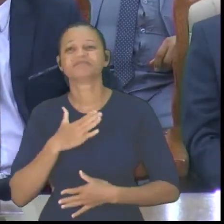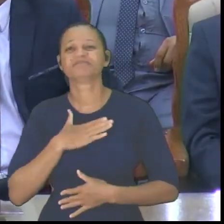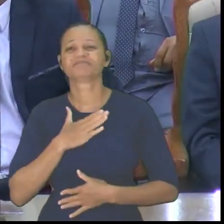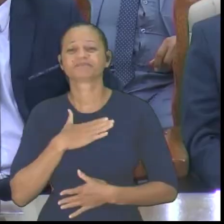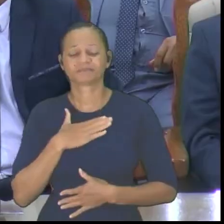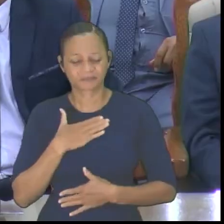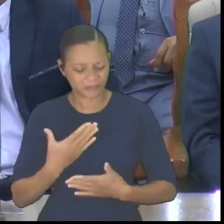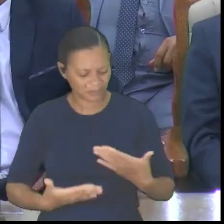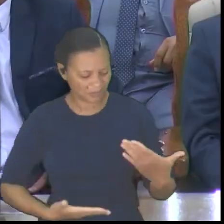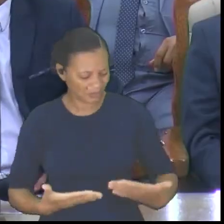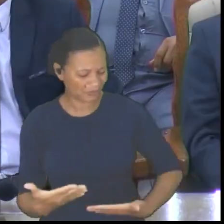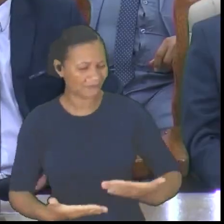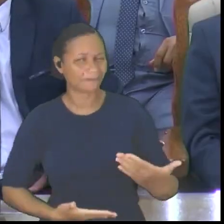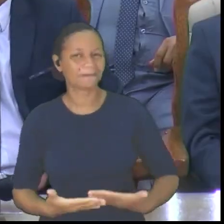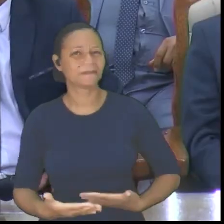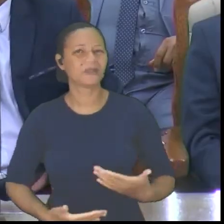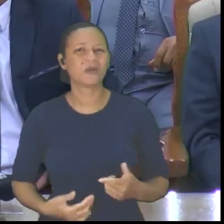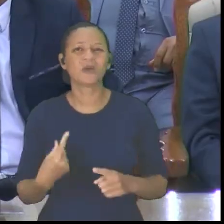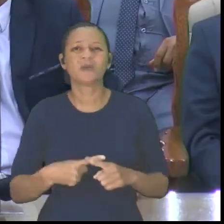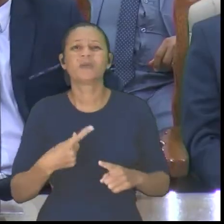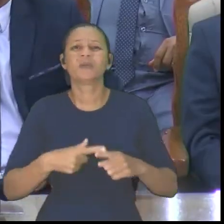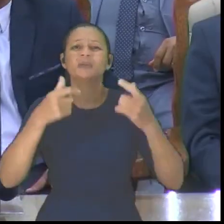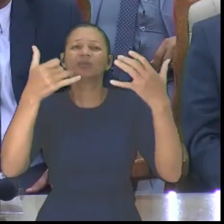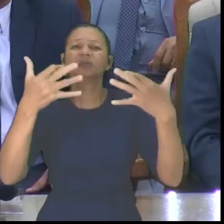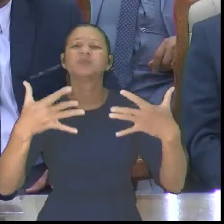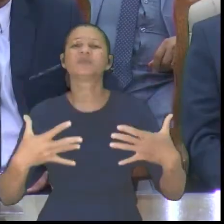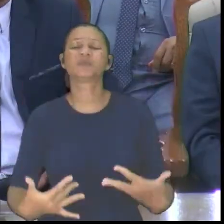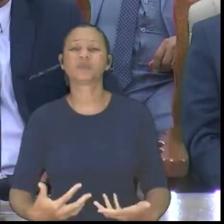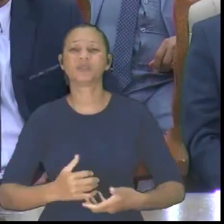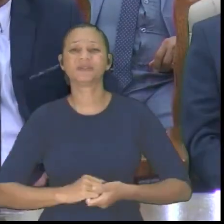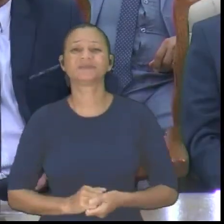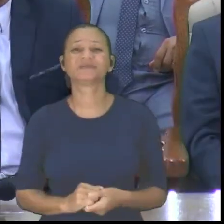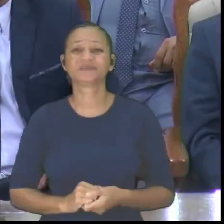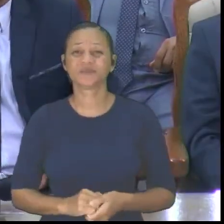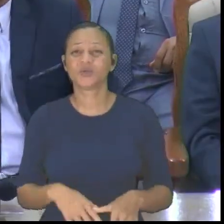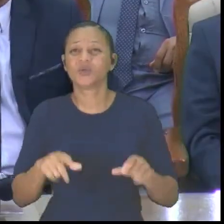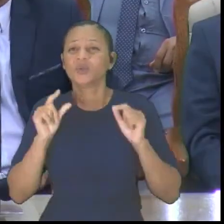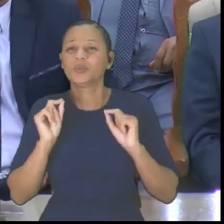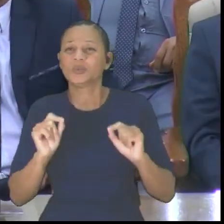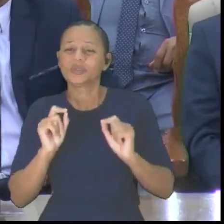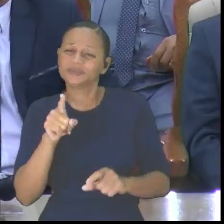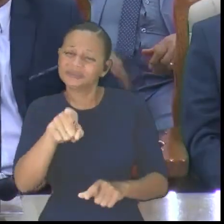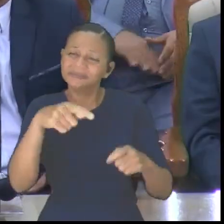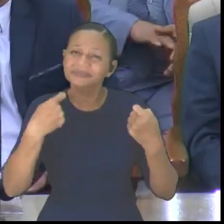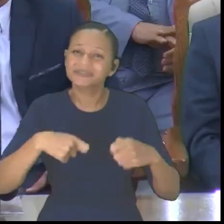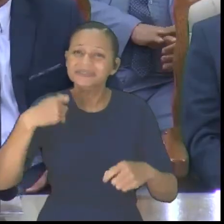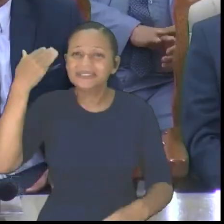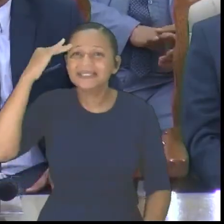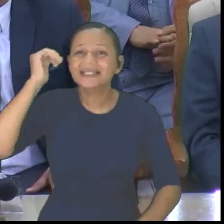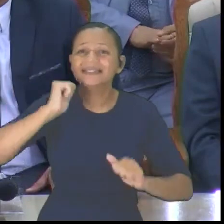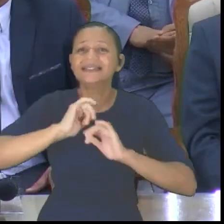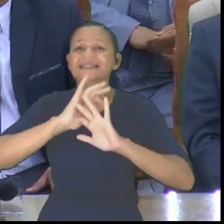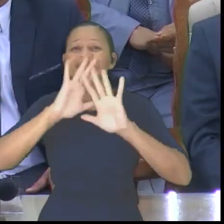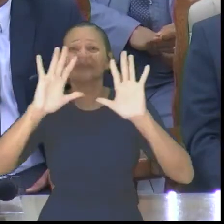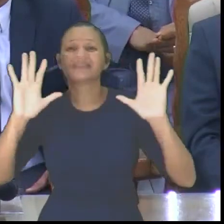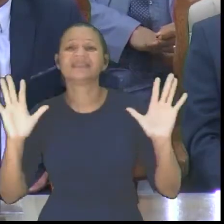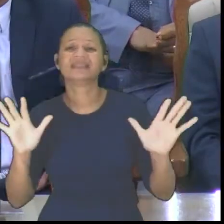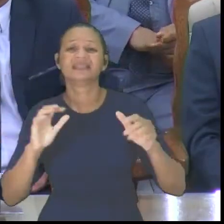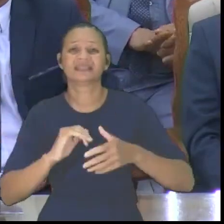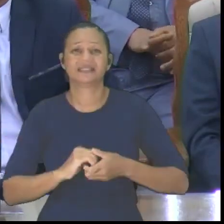serviço. Por que eu estou te explicando isso? O que você precisa entender é que